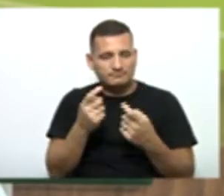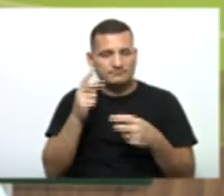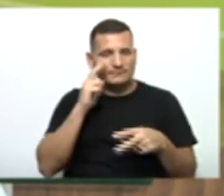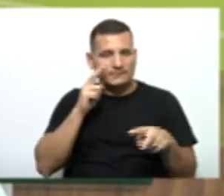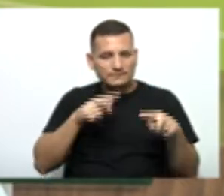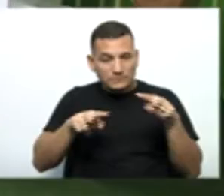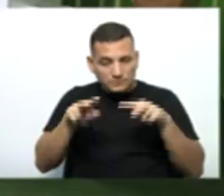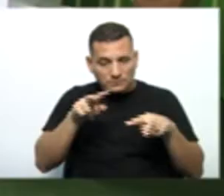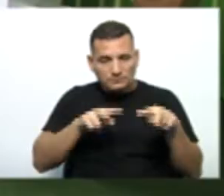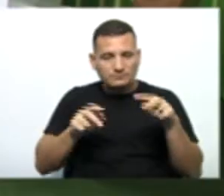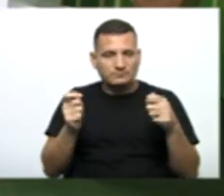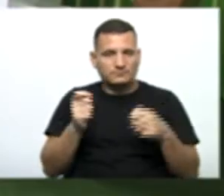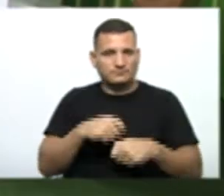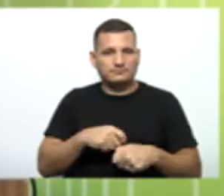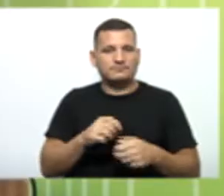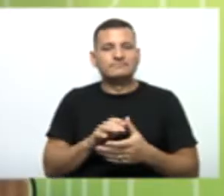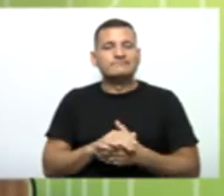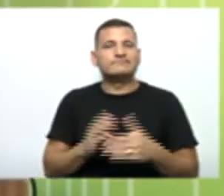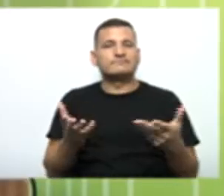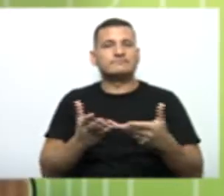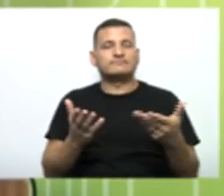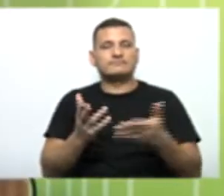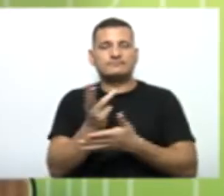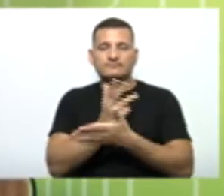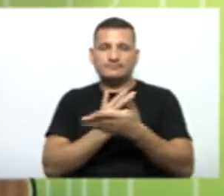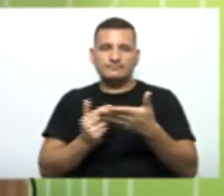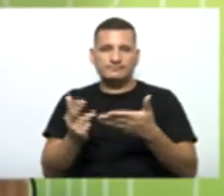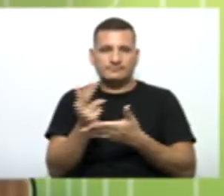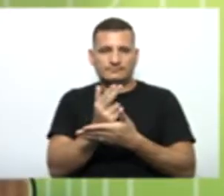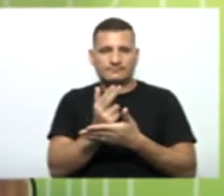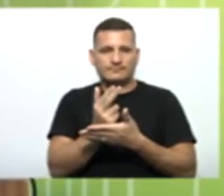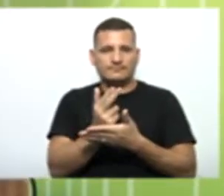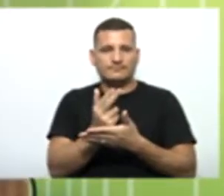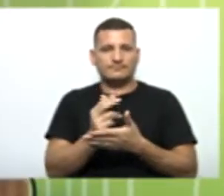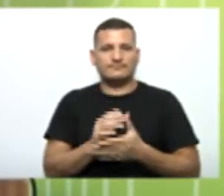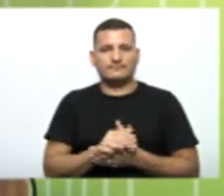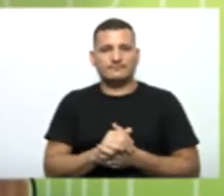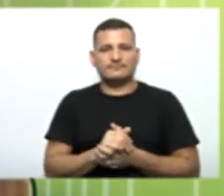Com certeza. E o diagrama hoje, gente, que nós vamos estar